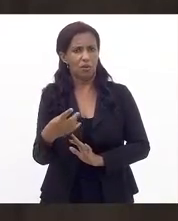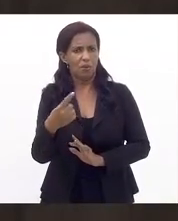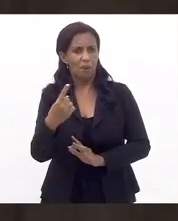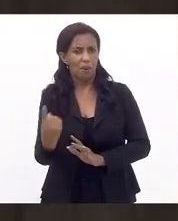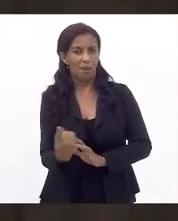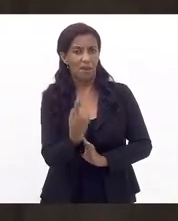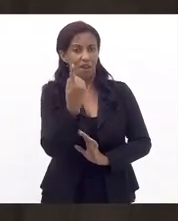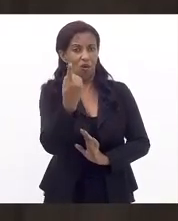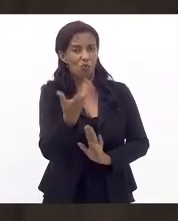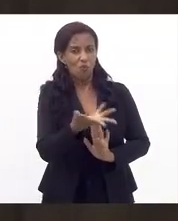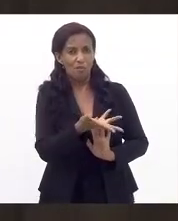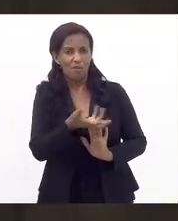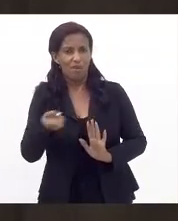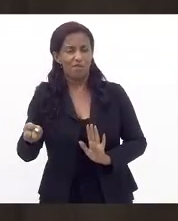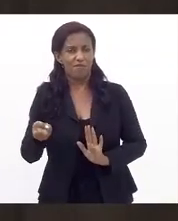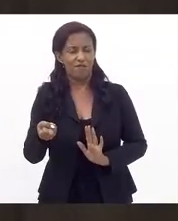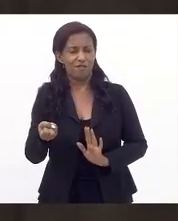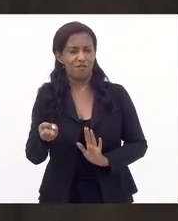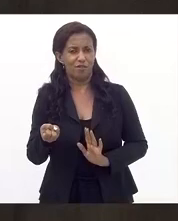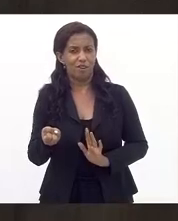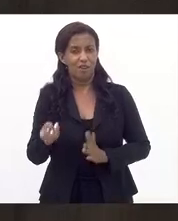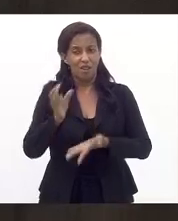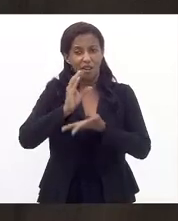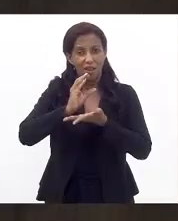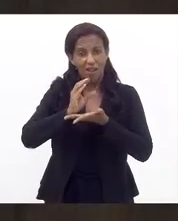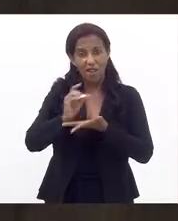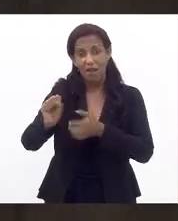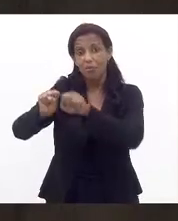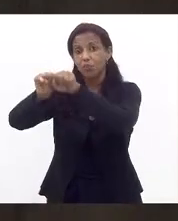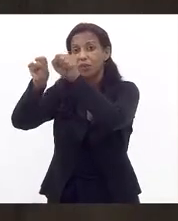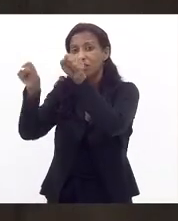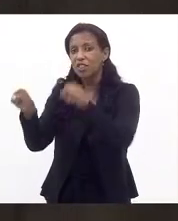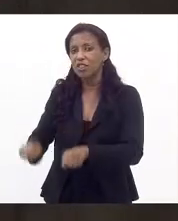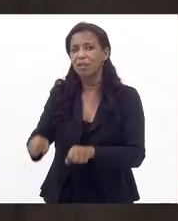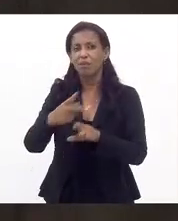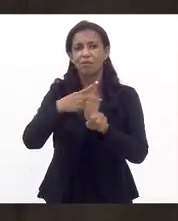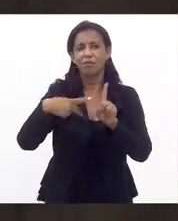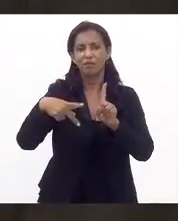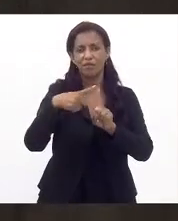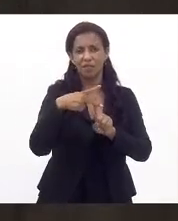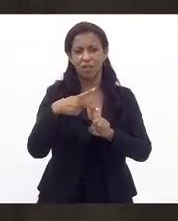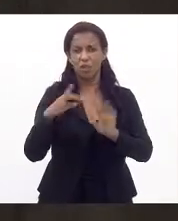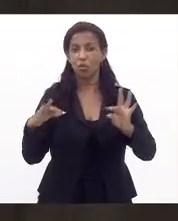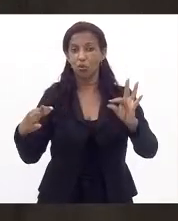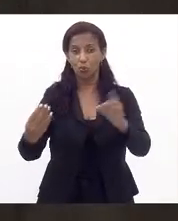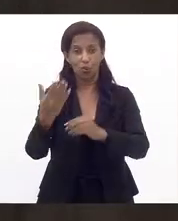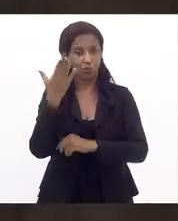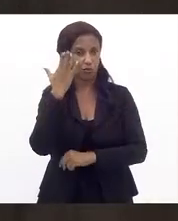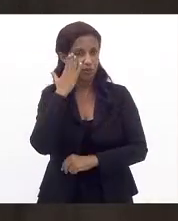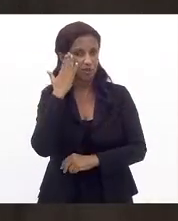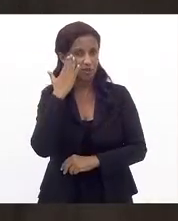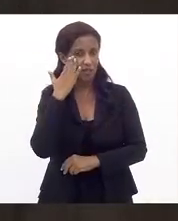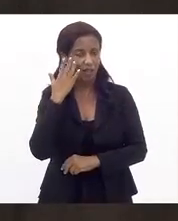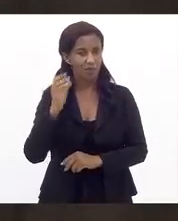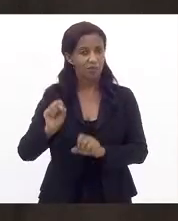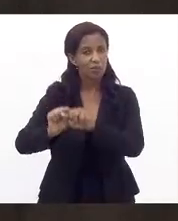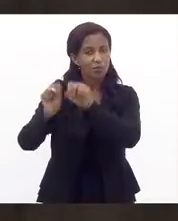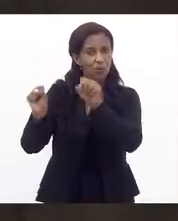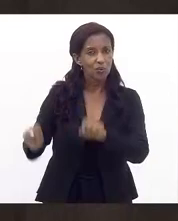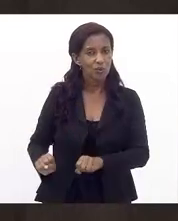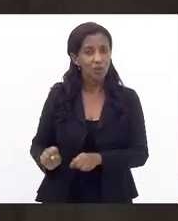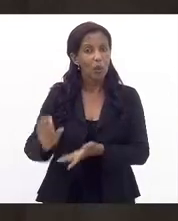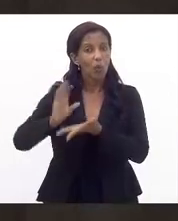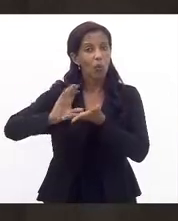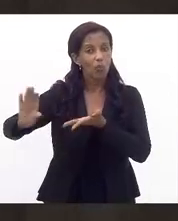receber um benefício Previdenciário ele contribui para o sistema Previdenciário Todos sabem que o sistema Previdenciário tem